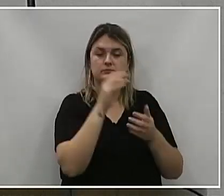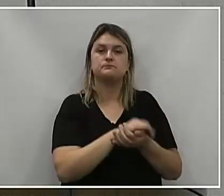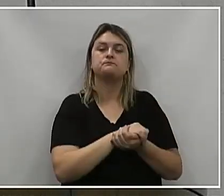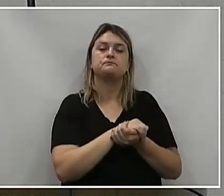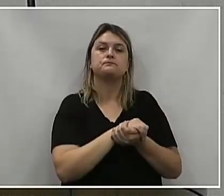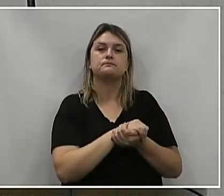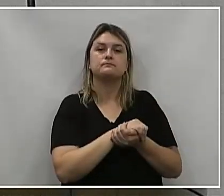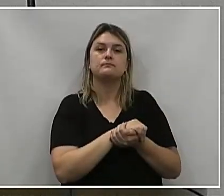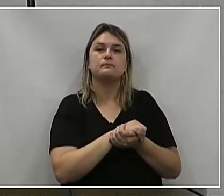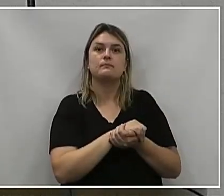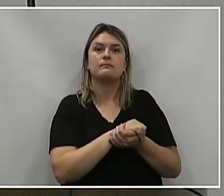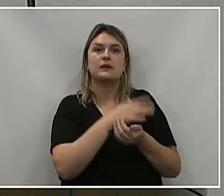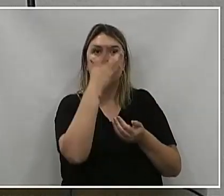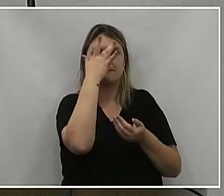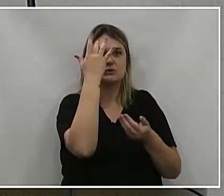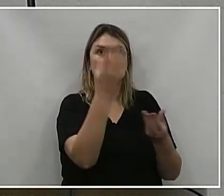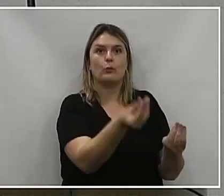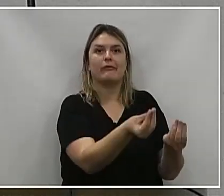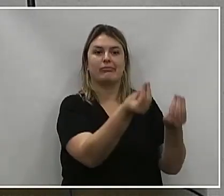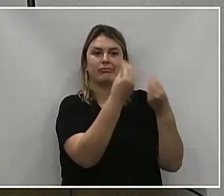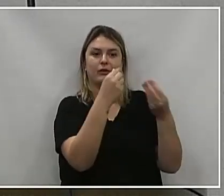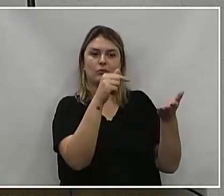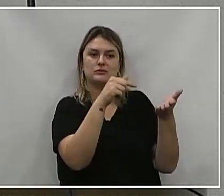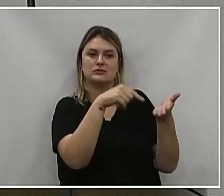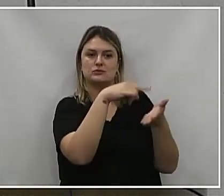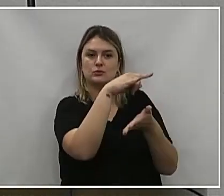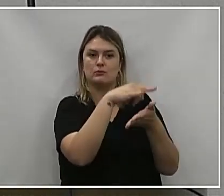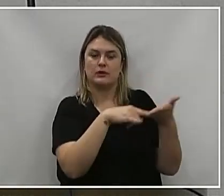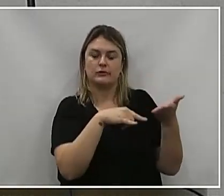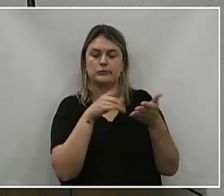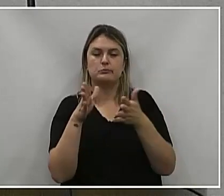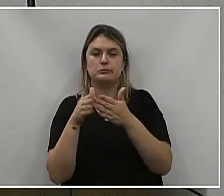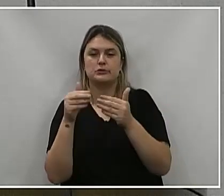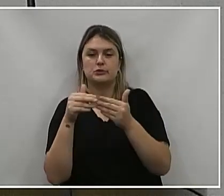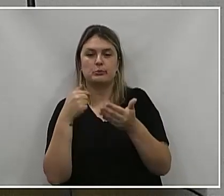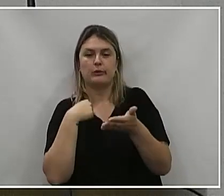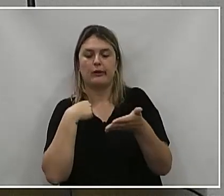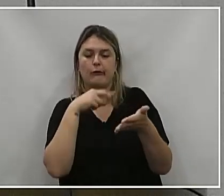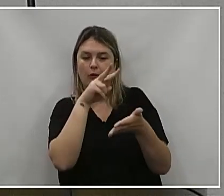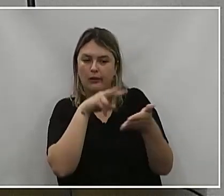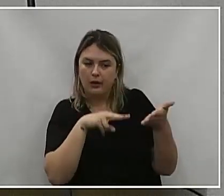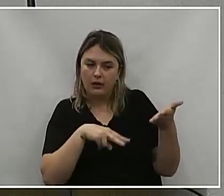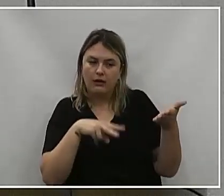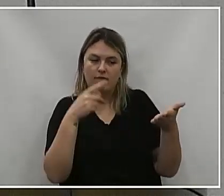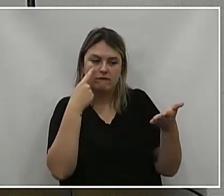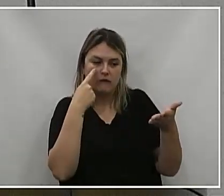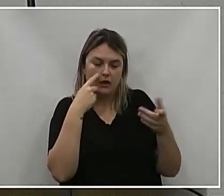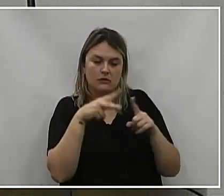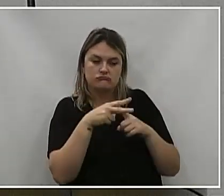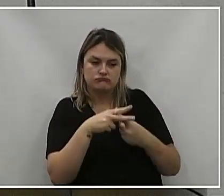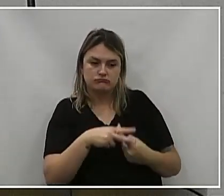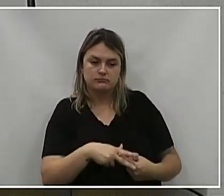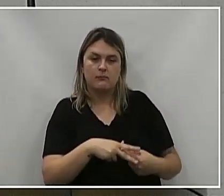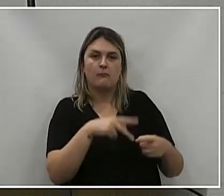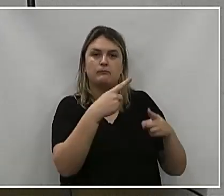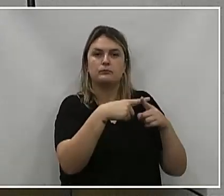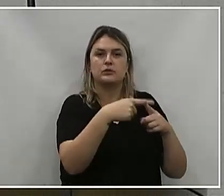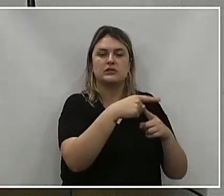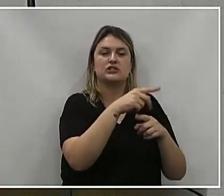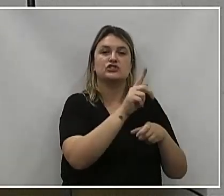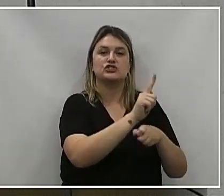de colaboradores do município, em que, na gestão Bachir e